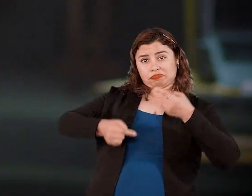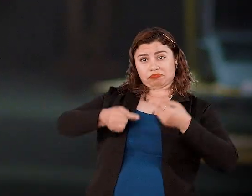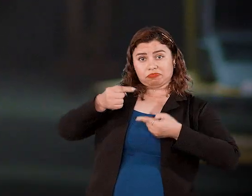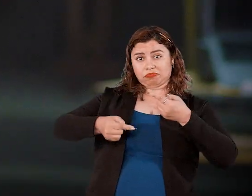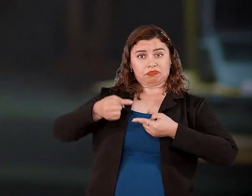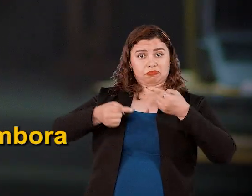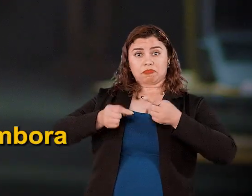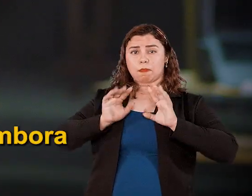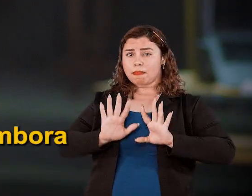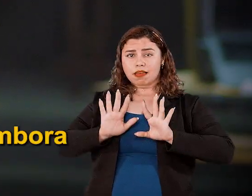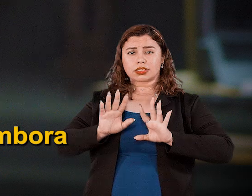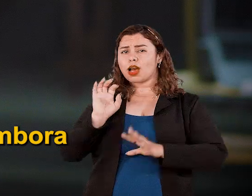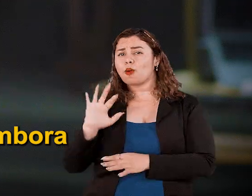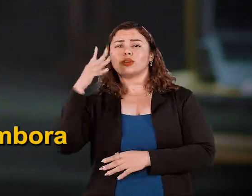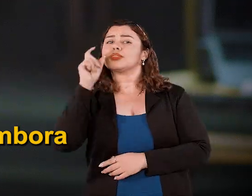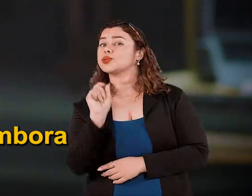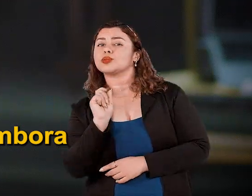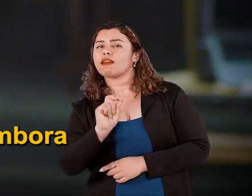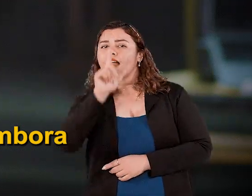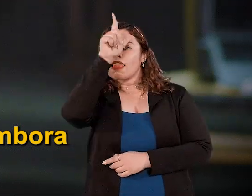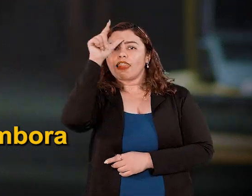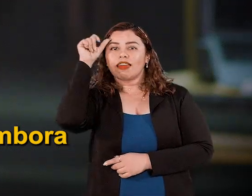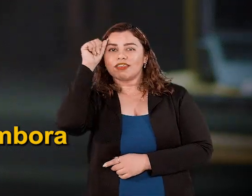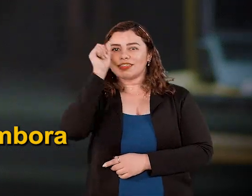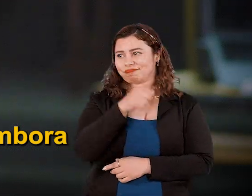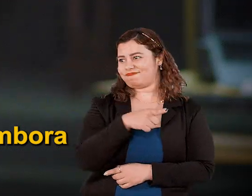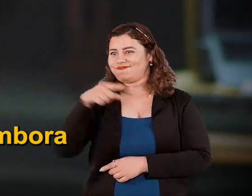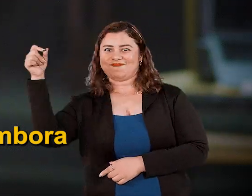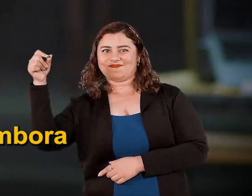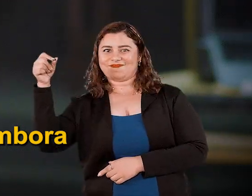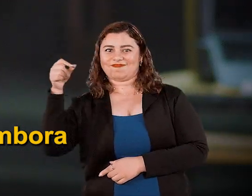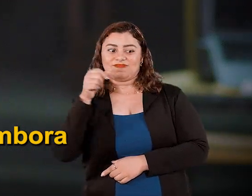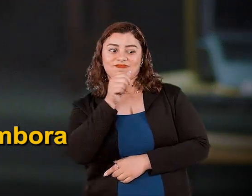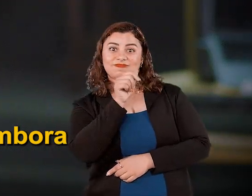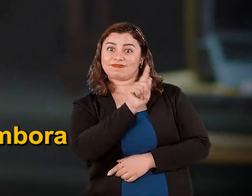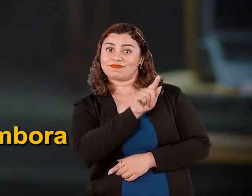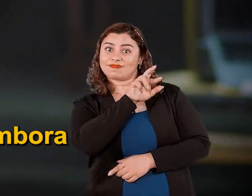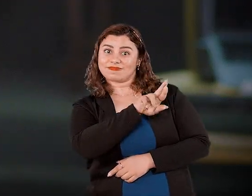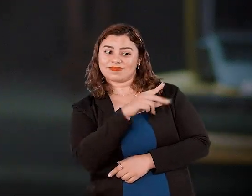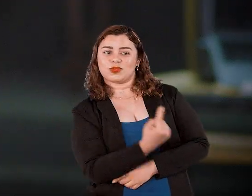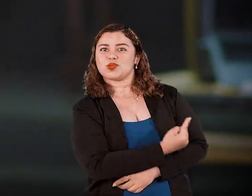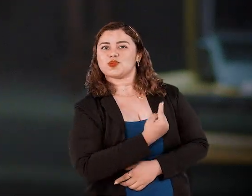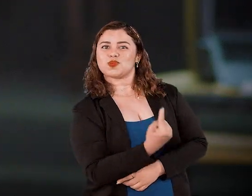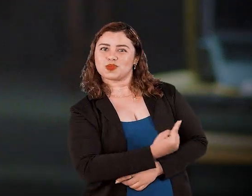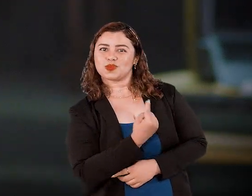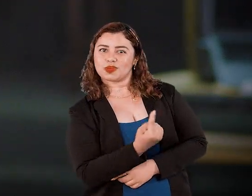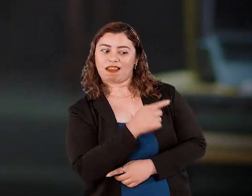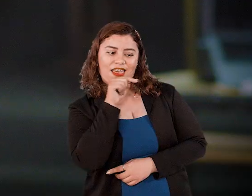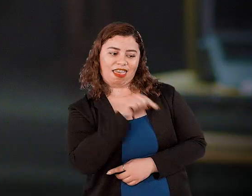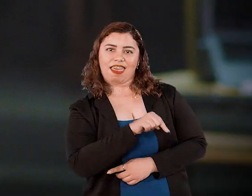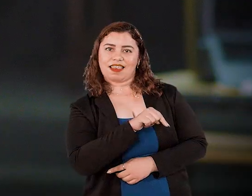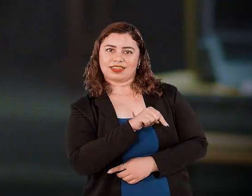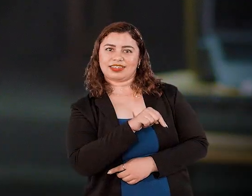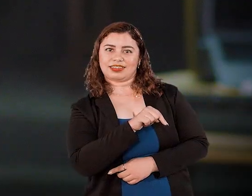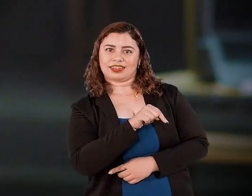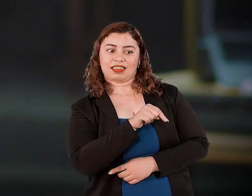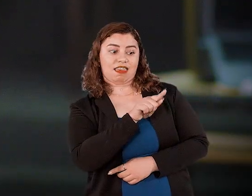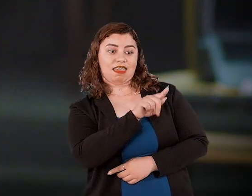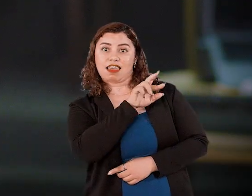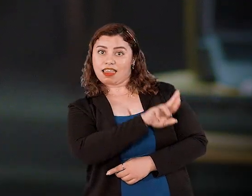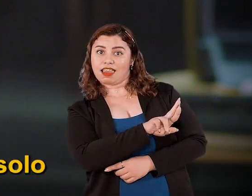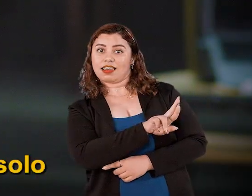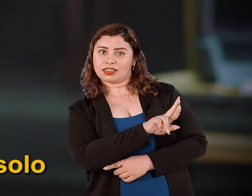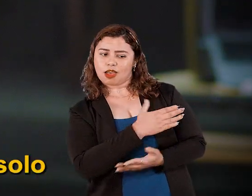foi um mal-entendido. O que é certo é que o Levino vai embora e deixa Dilermando sozinho, e desse ponto em